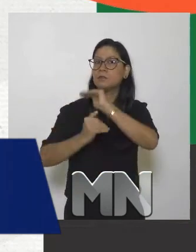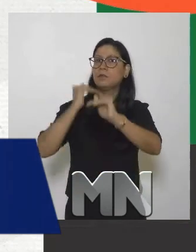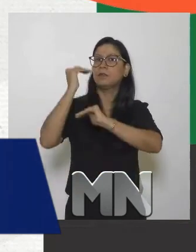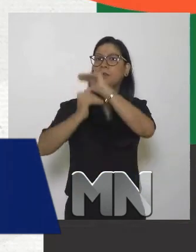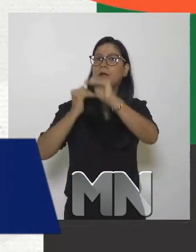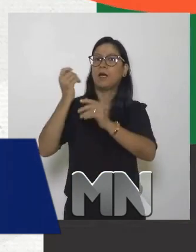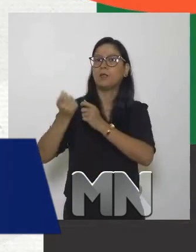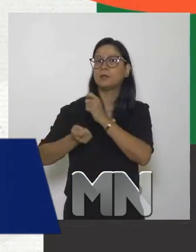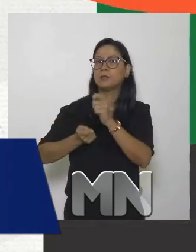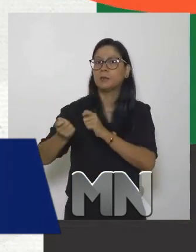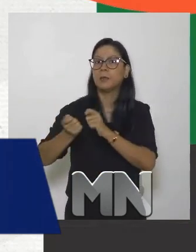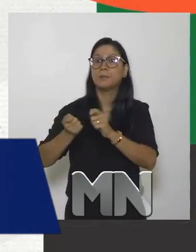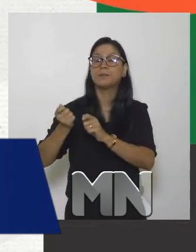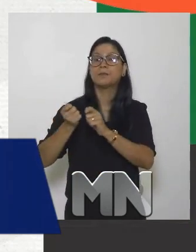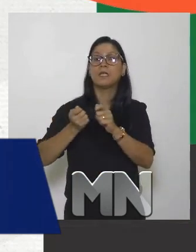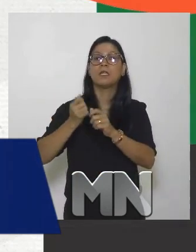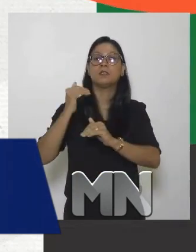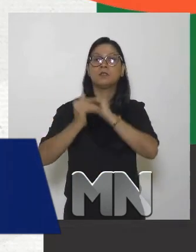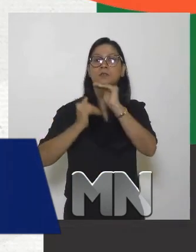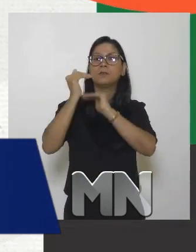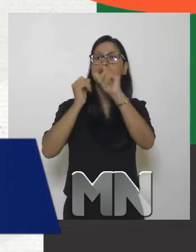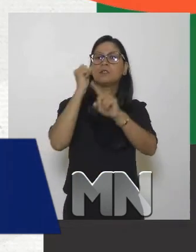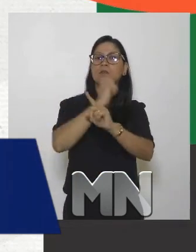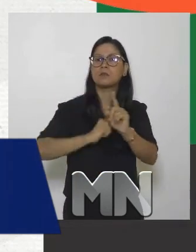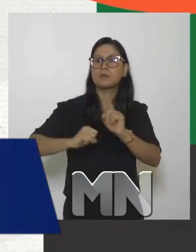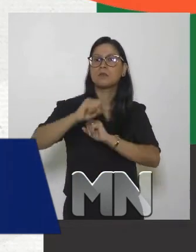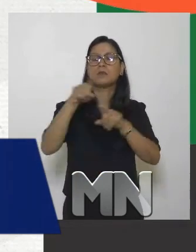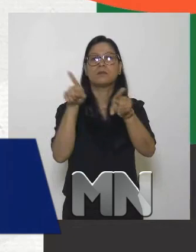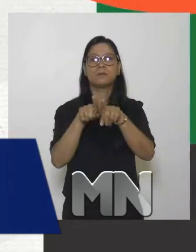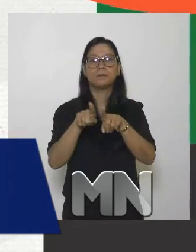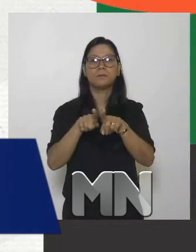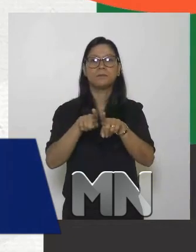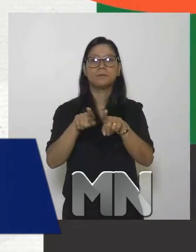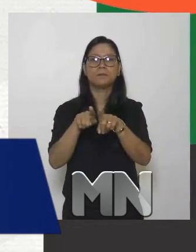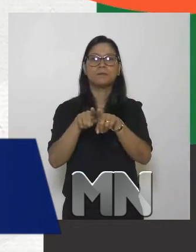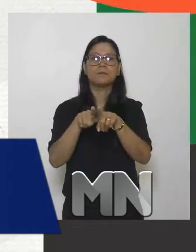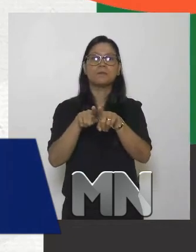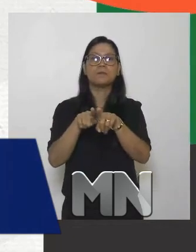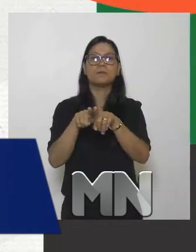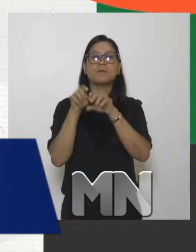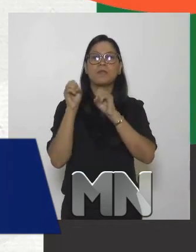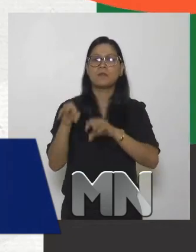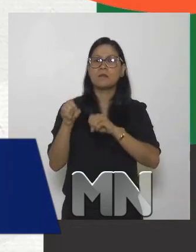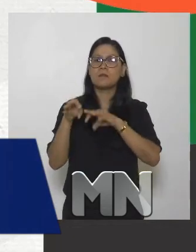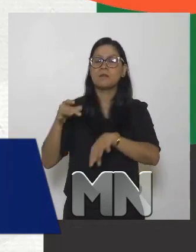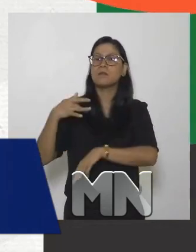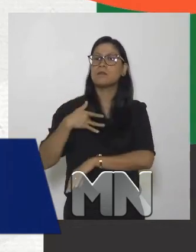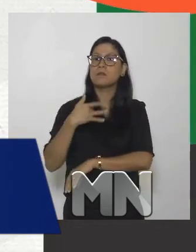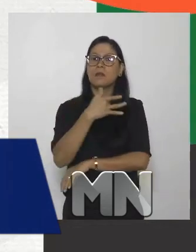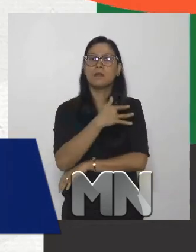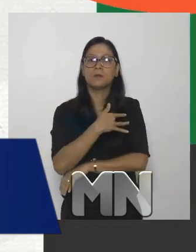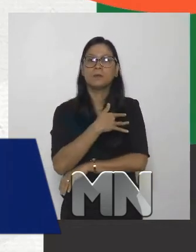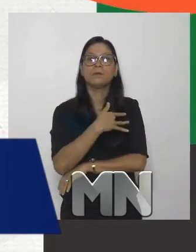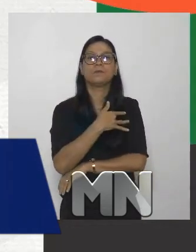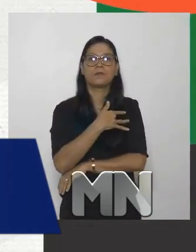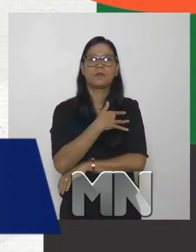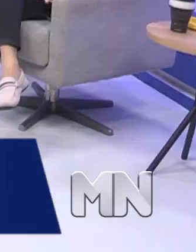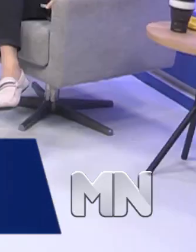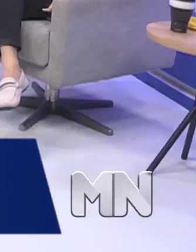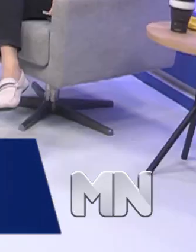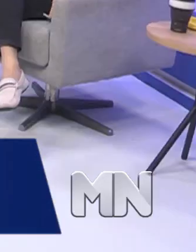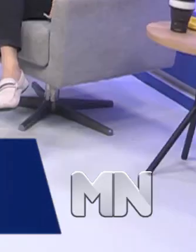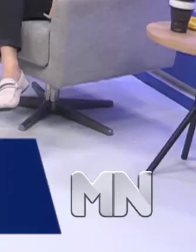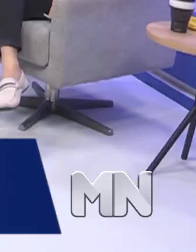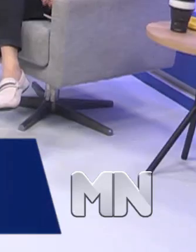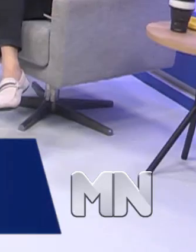vai gerar muitas oportunidades, com destaque para os jovens do nosso estado. E vamos para a manchete da Apoliana, então,